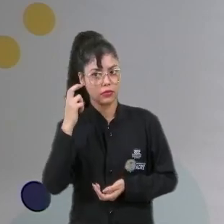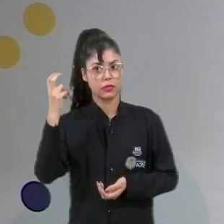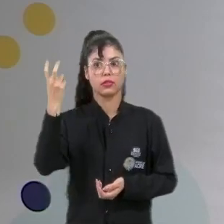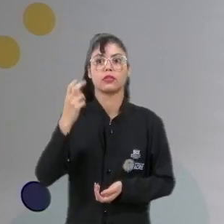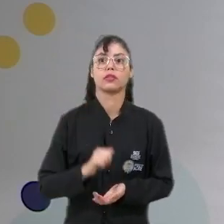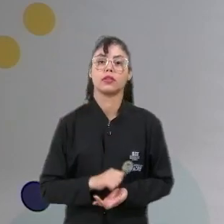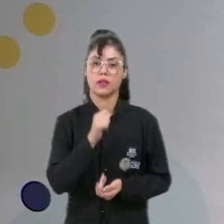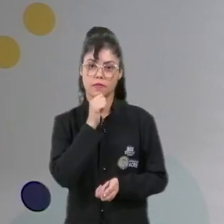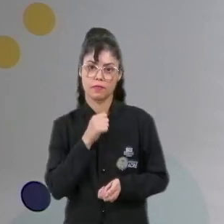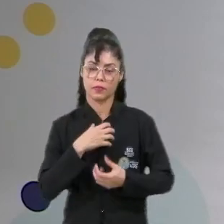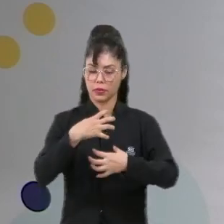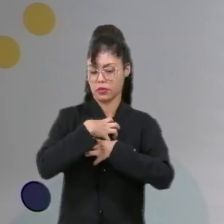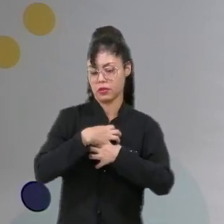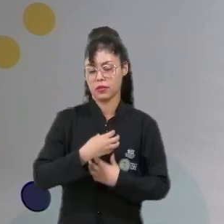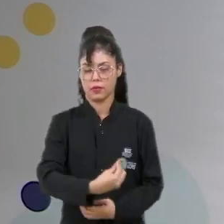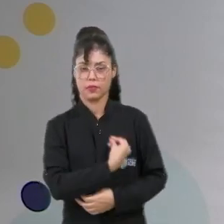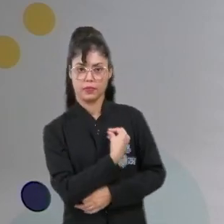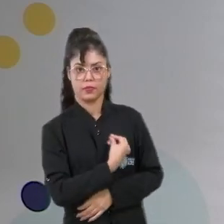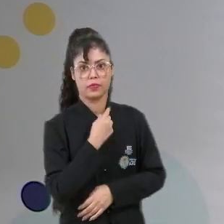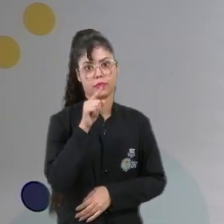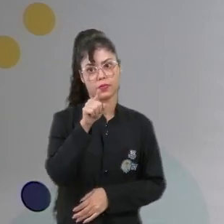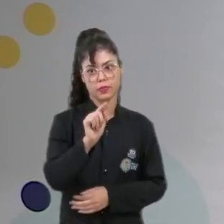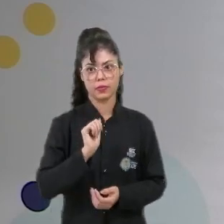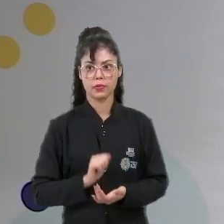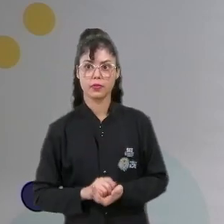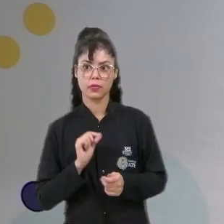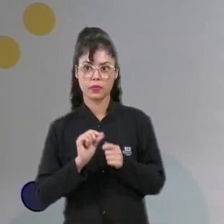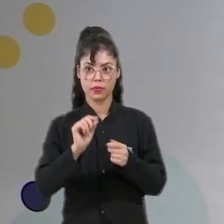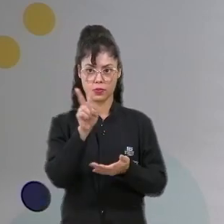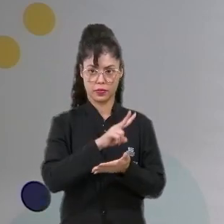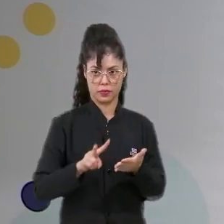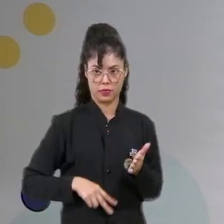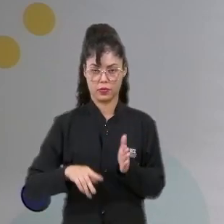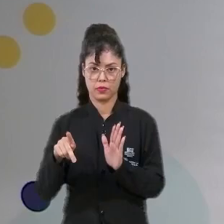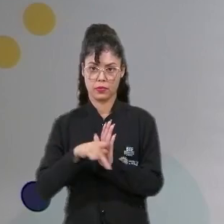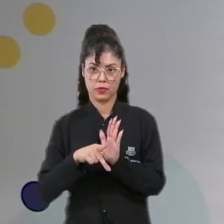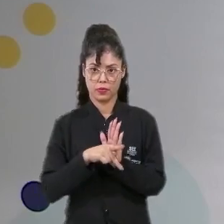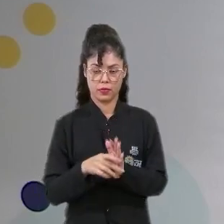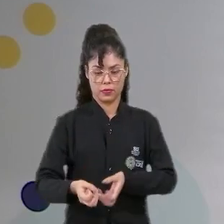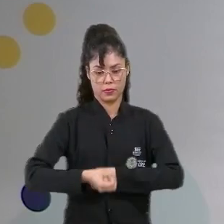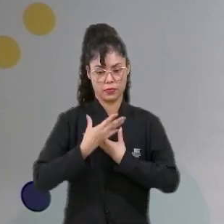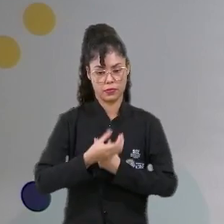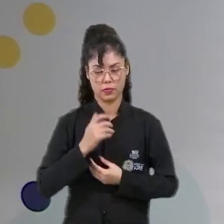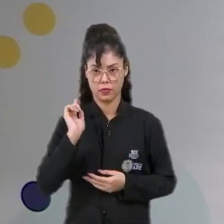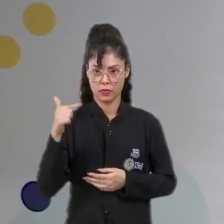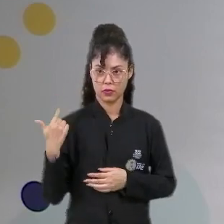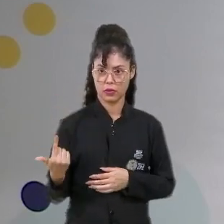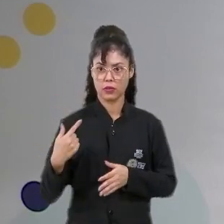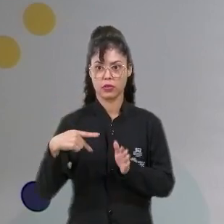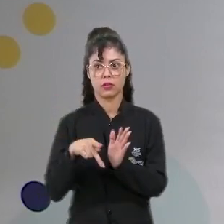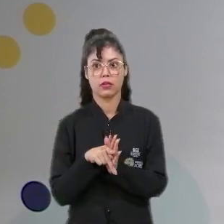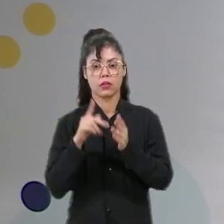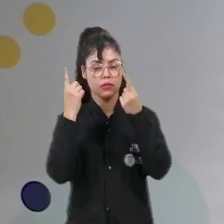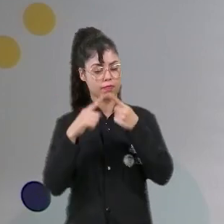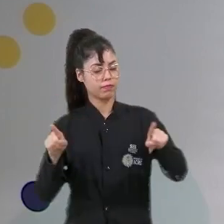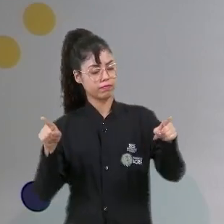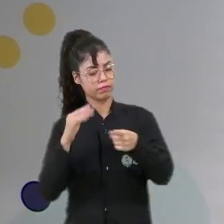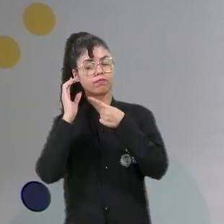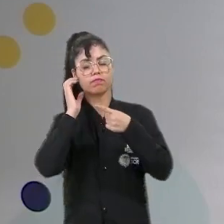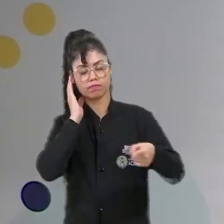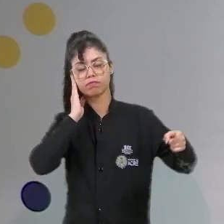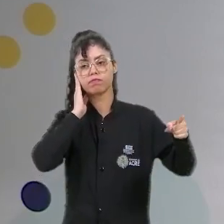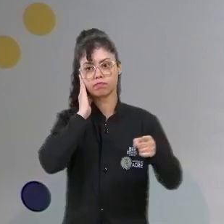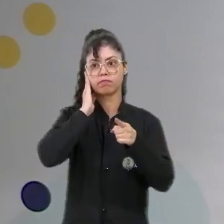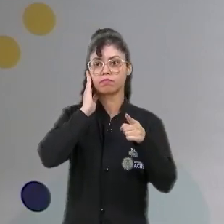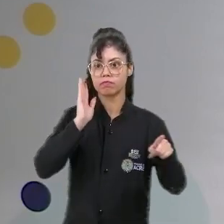com o momento da vida que você está vivendo, você faz a leitura de um determinado poema, ouve uma determinada música e isso